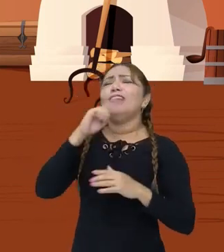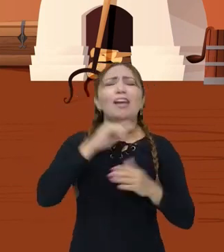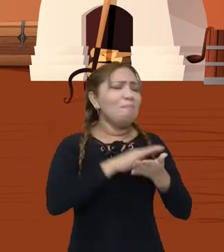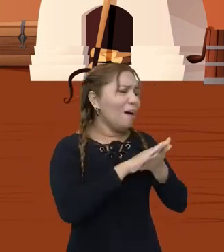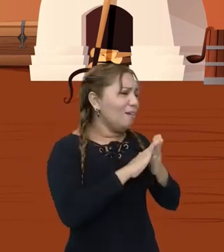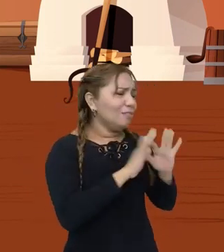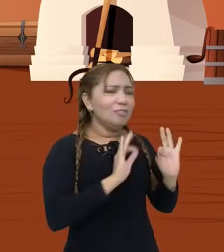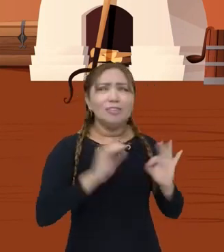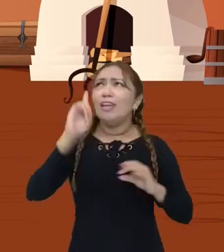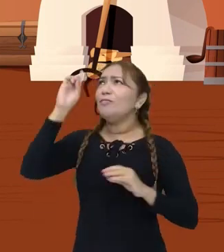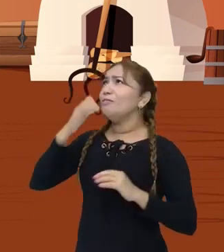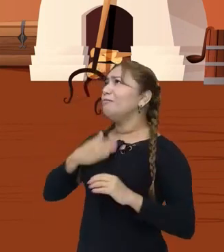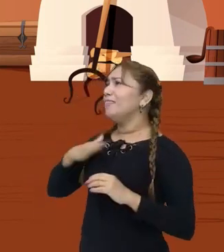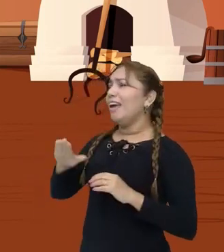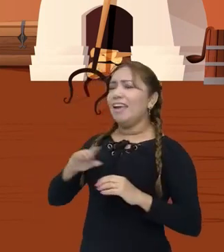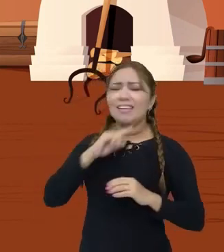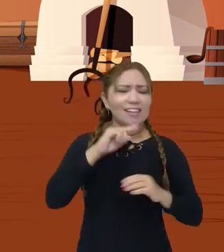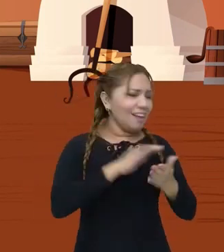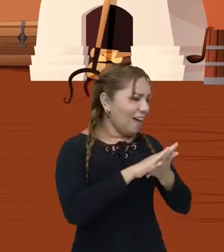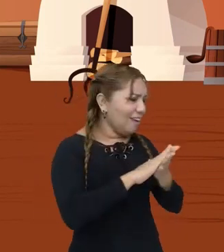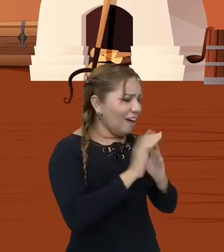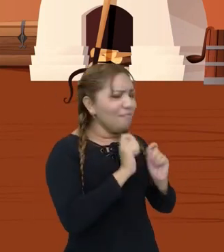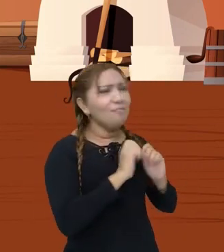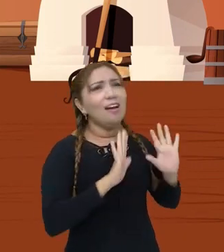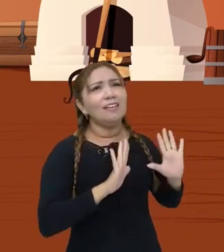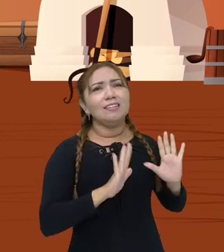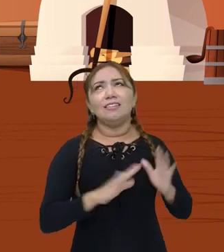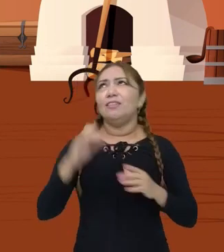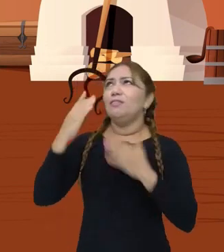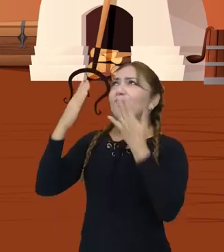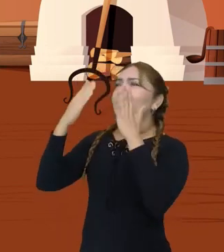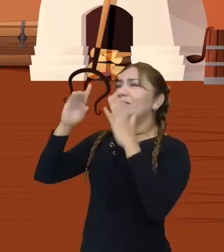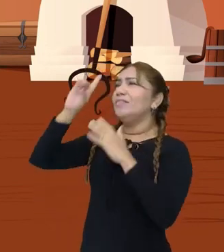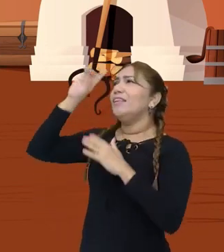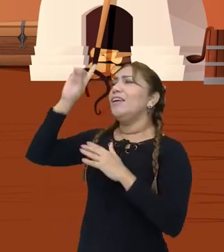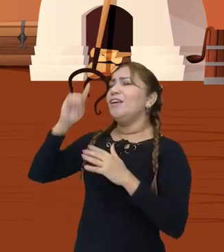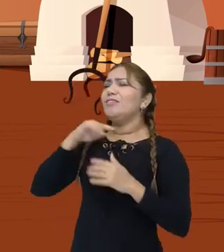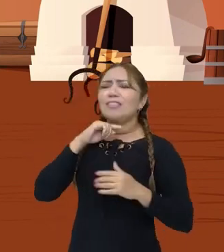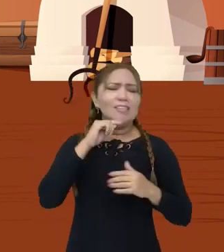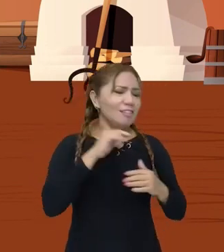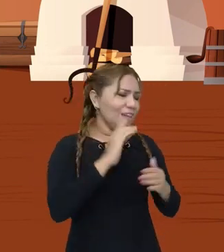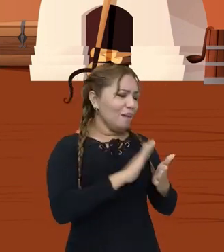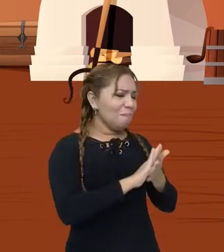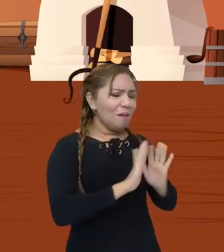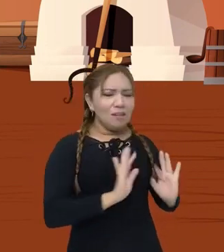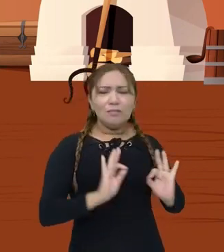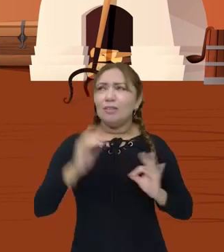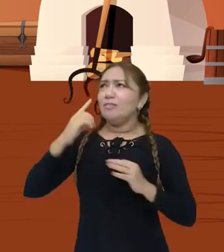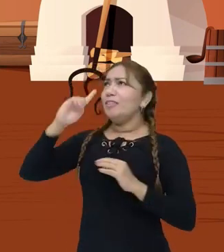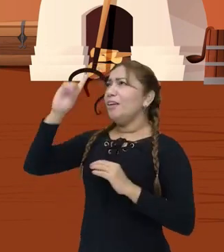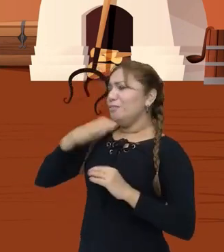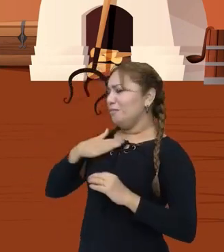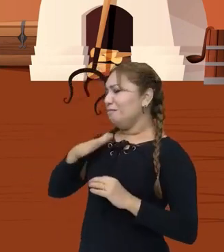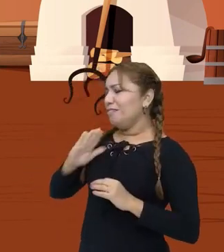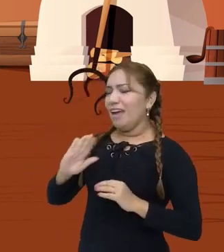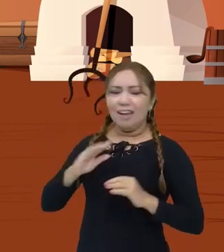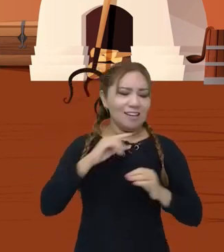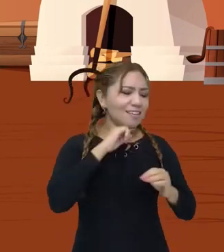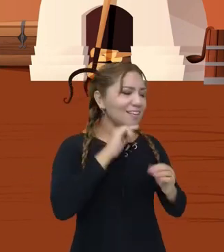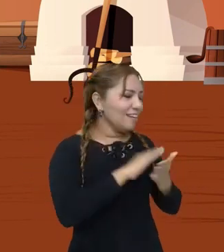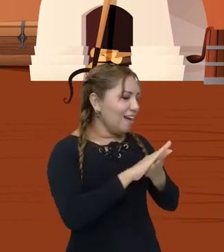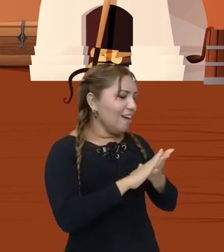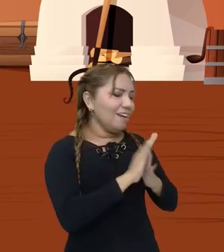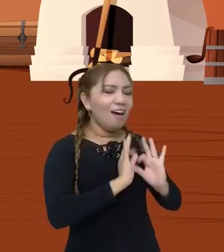e ninguém mais. Quando Deus não quer, ninguém nada faz. Viva Deus e ninguém mais. Quando Deus não